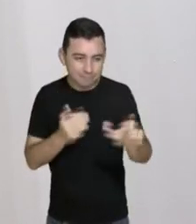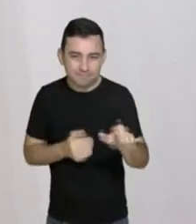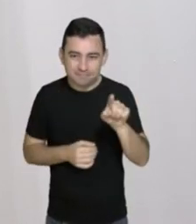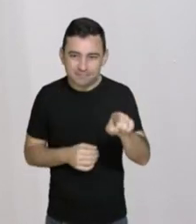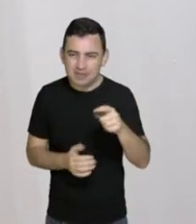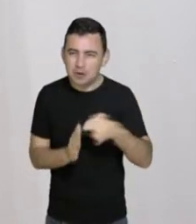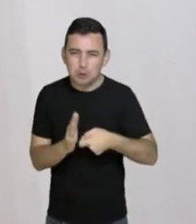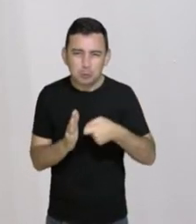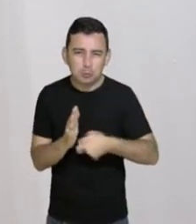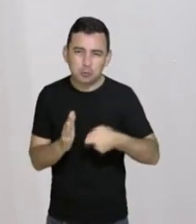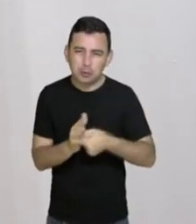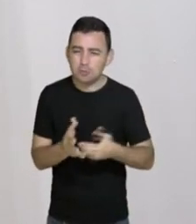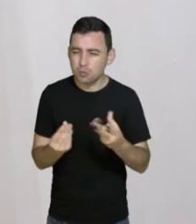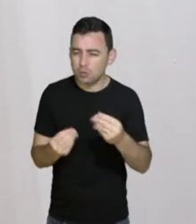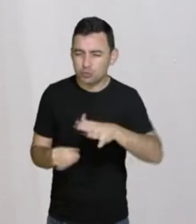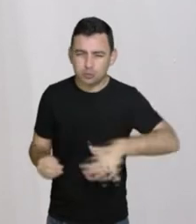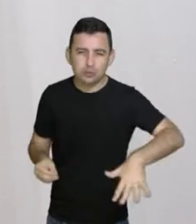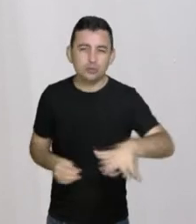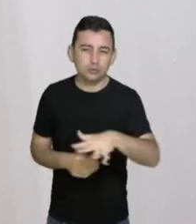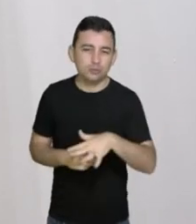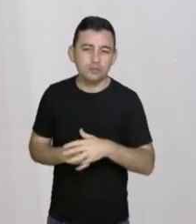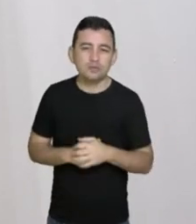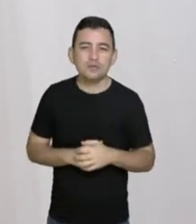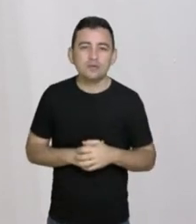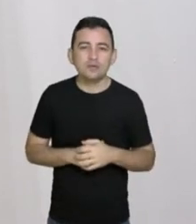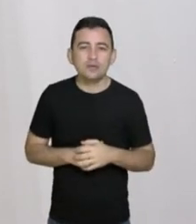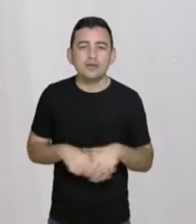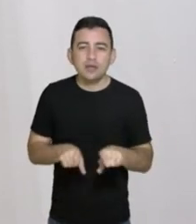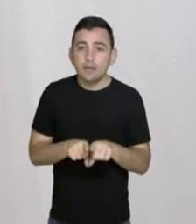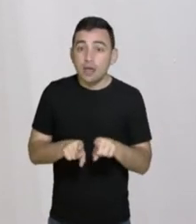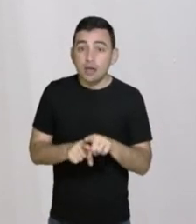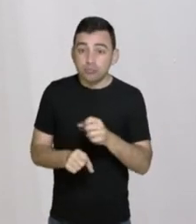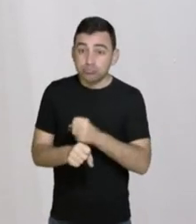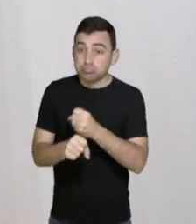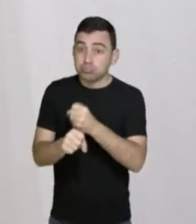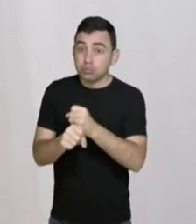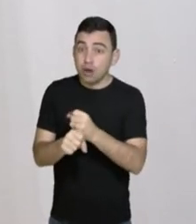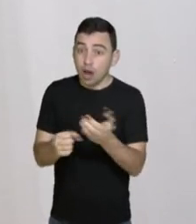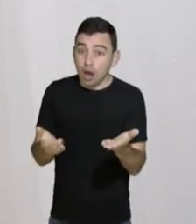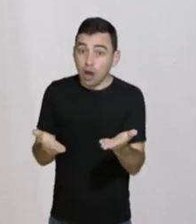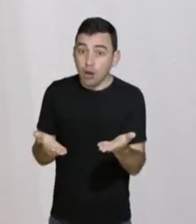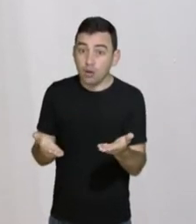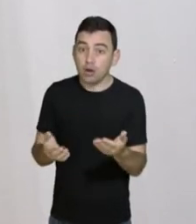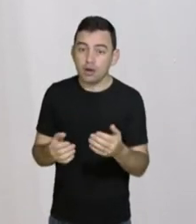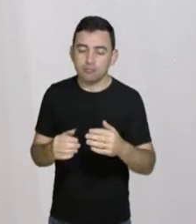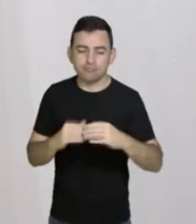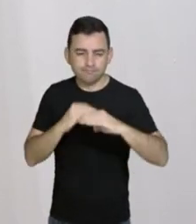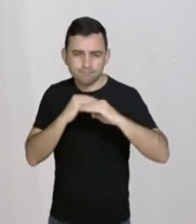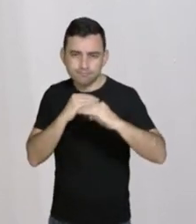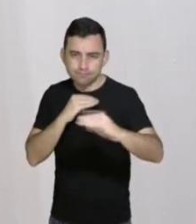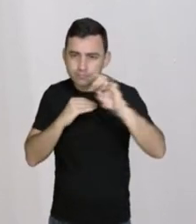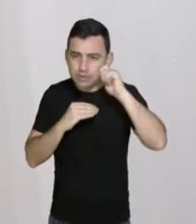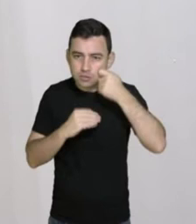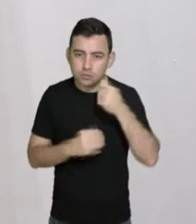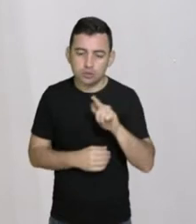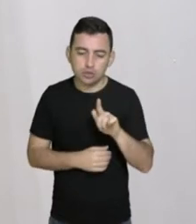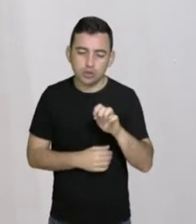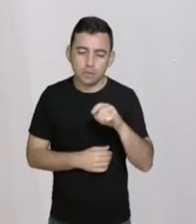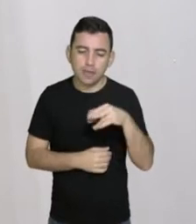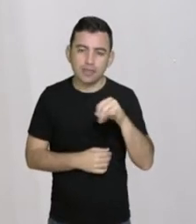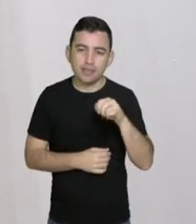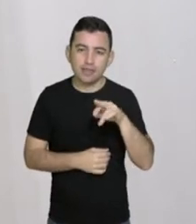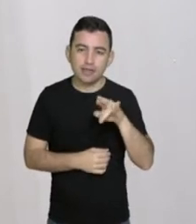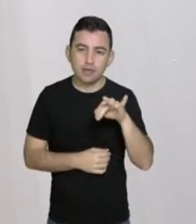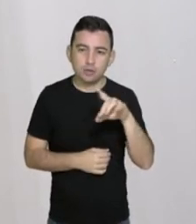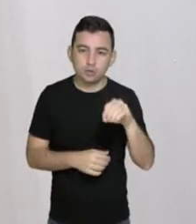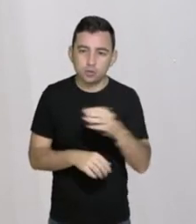luta muito pela nossa região. Obras que estão virando realidade, como o asfaltamento da rodovia Geomedeiros, que liga